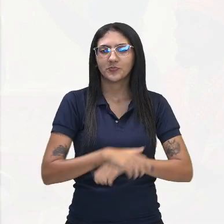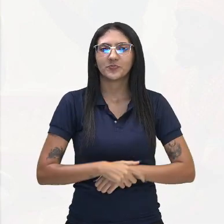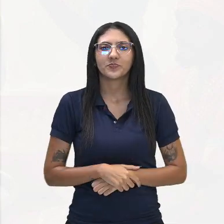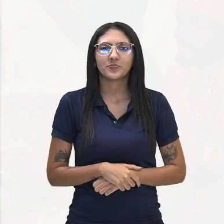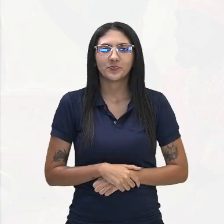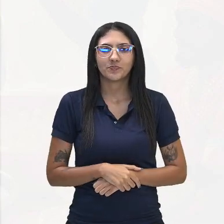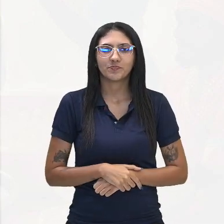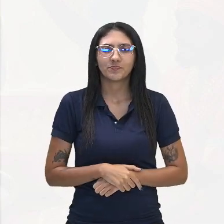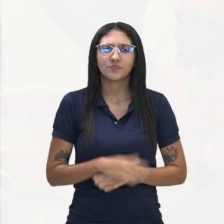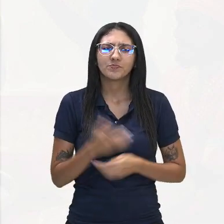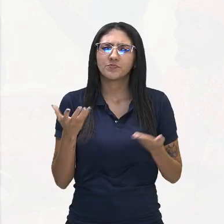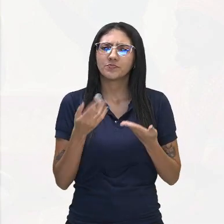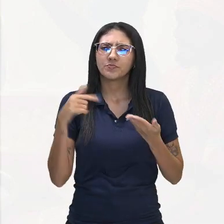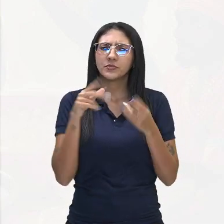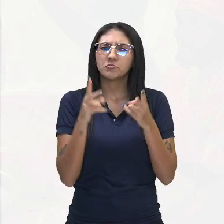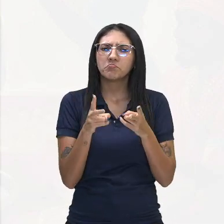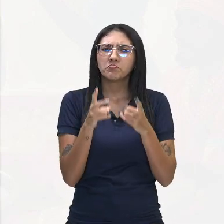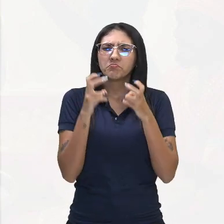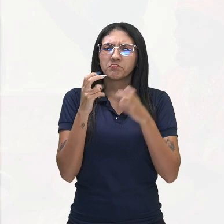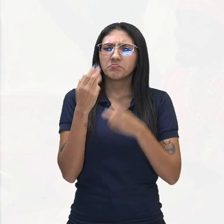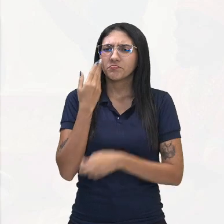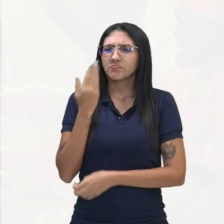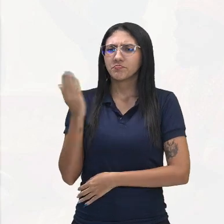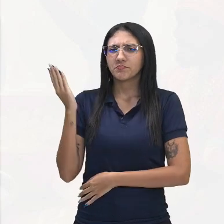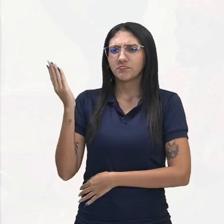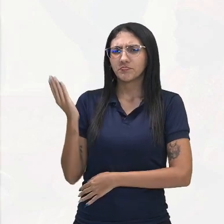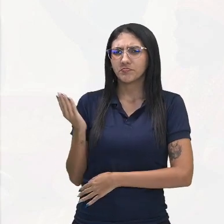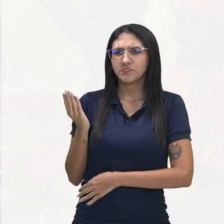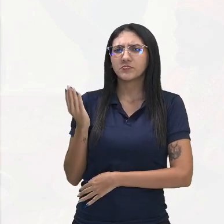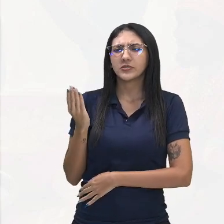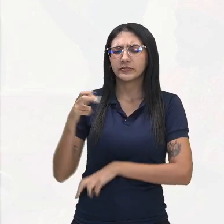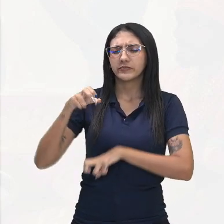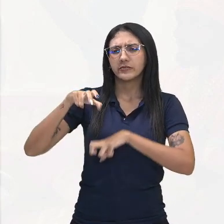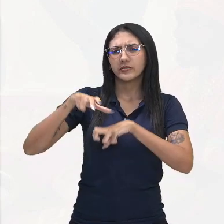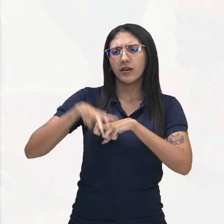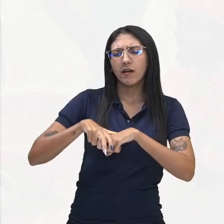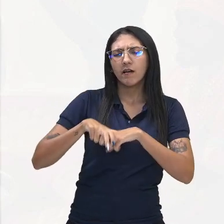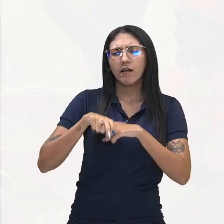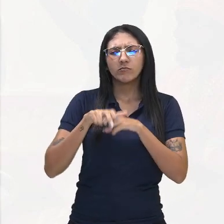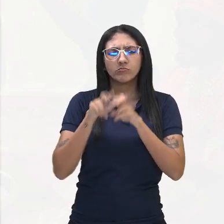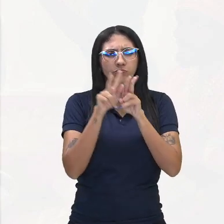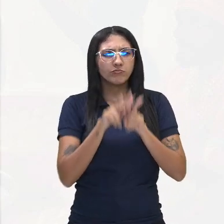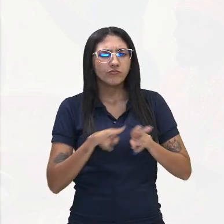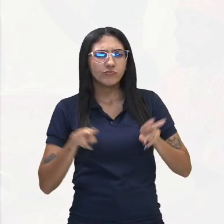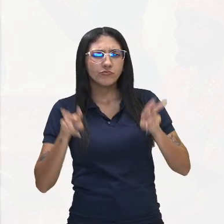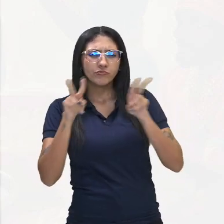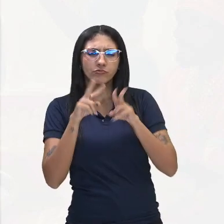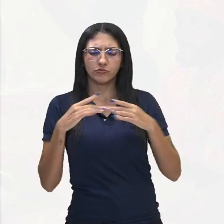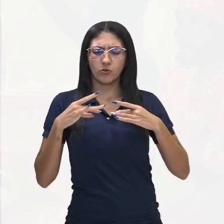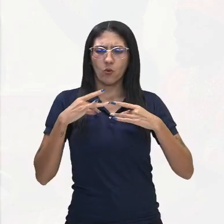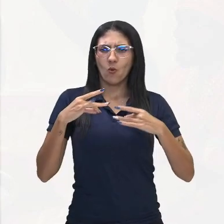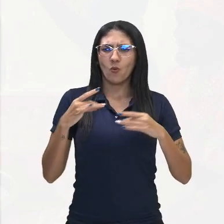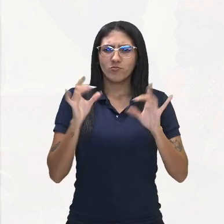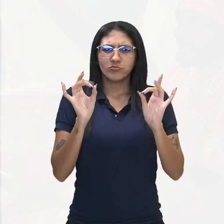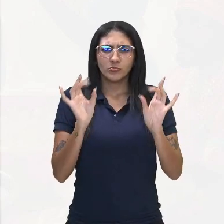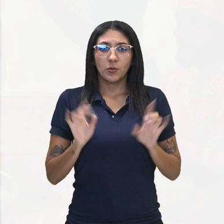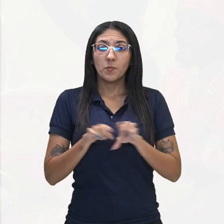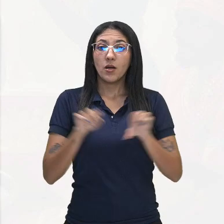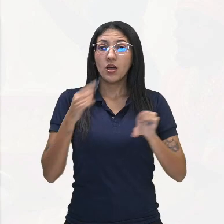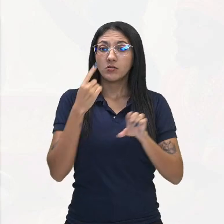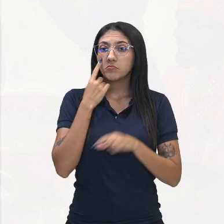você observa ali que ele está sentado ali no seu trono, observando tudo, bem vestido, mas que ao redor dele